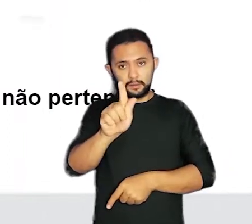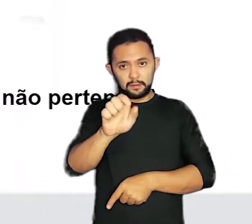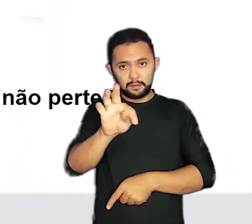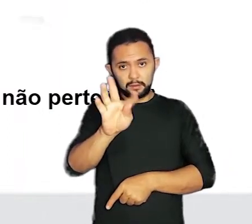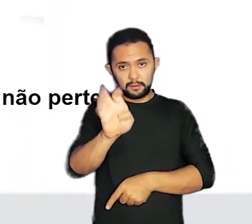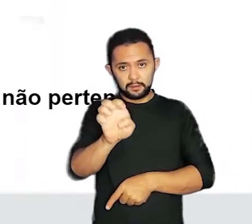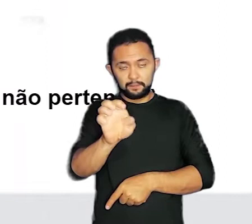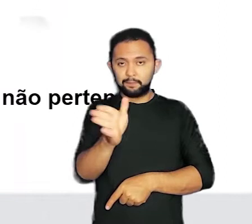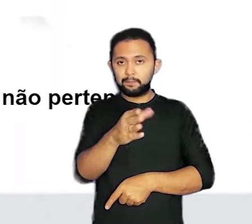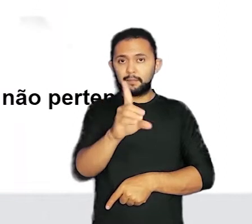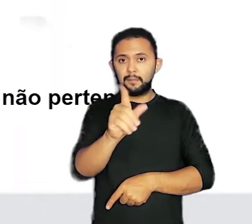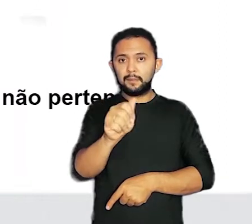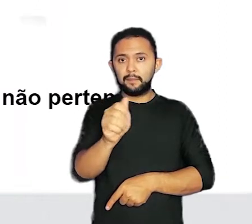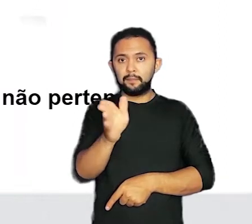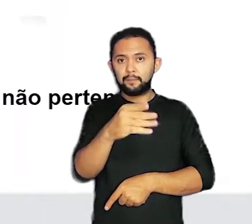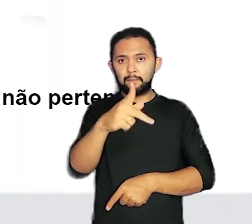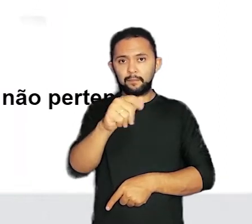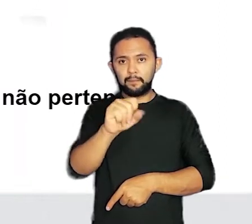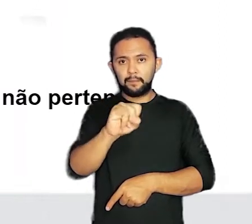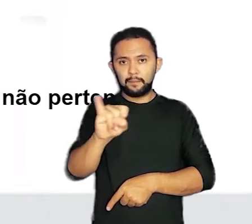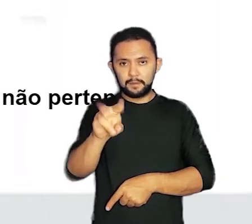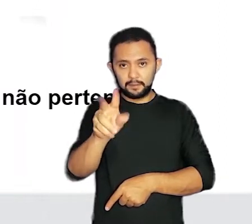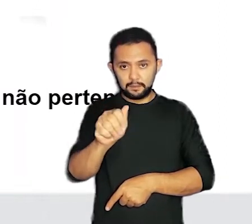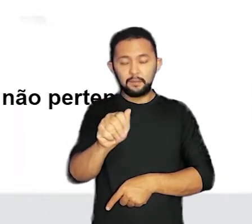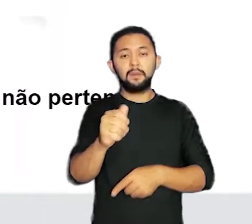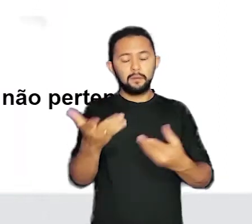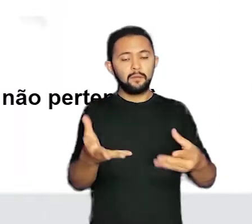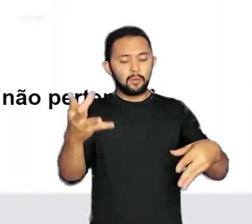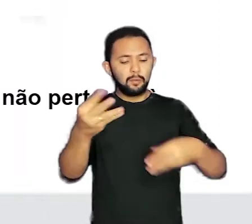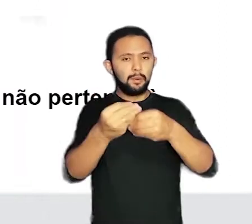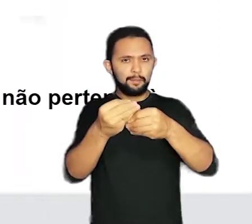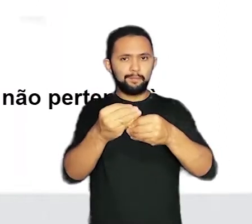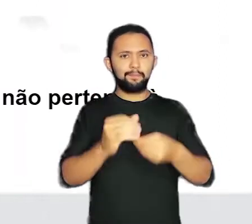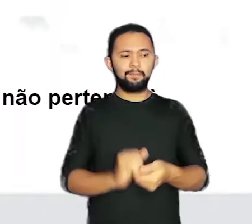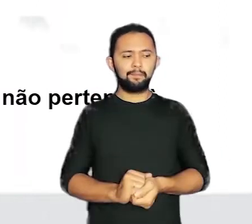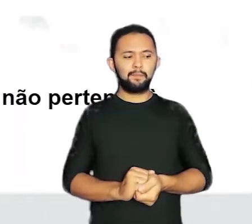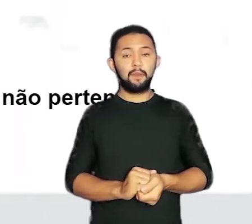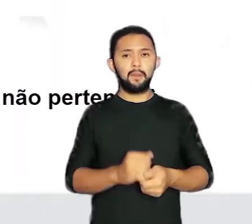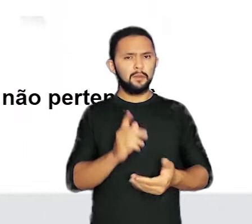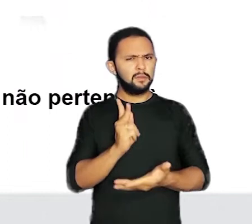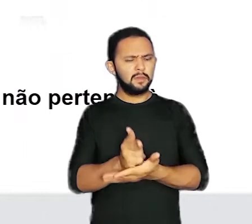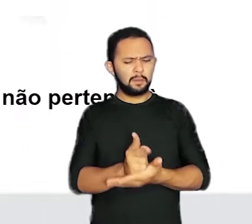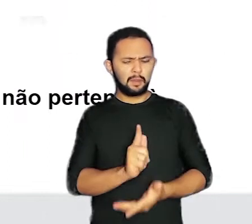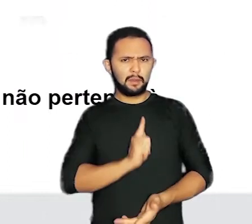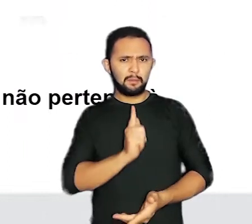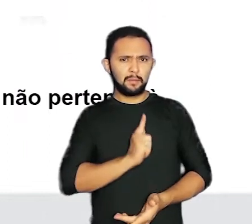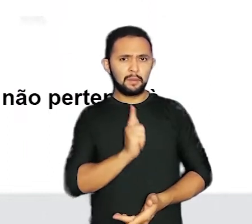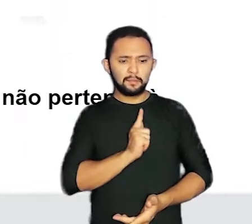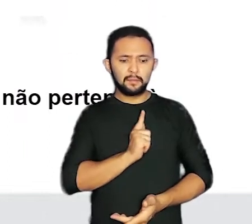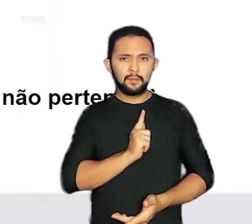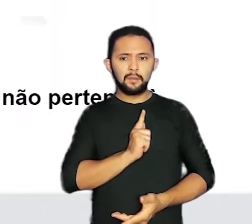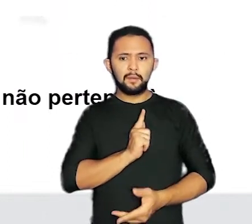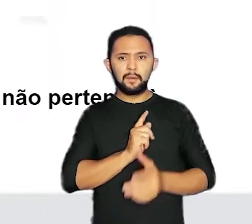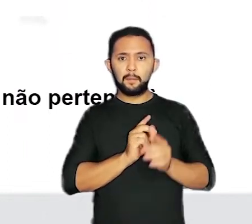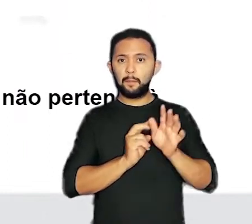elementos integrantes, tá? Lembrando que também, pessoal, toda vez que a gramática se refere a nomes,